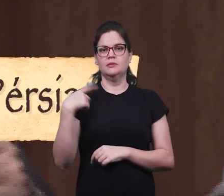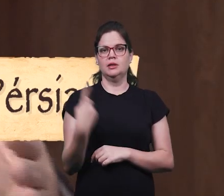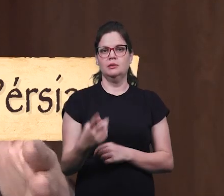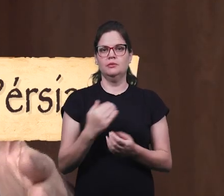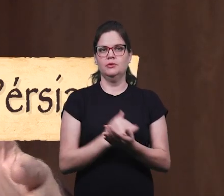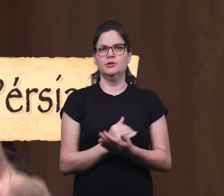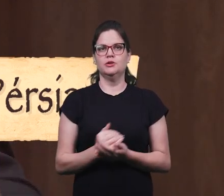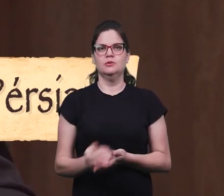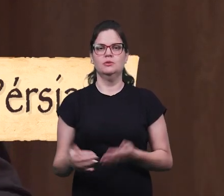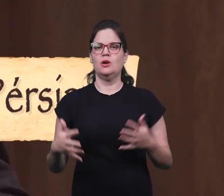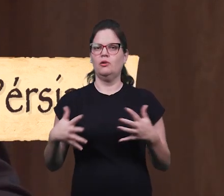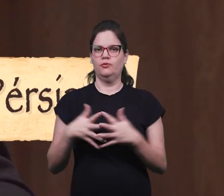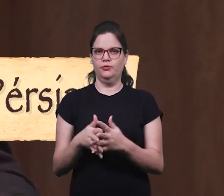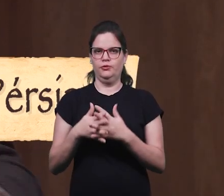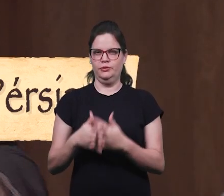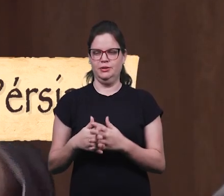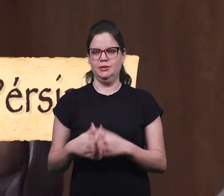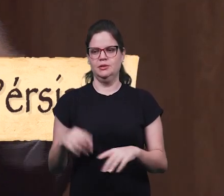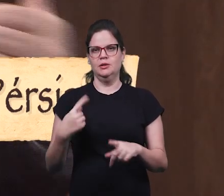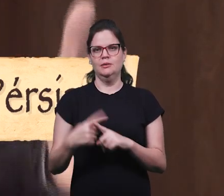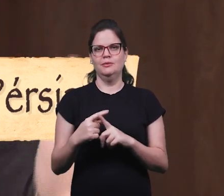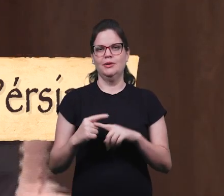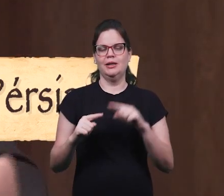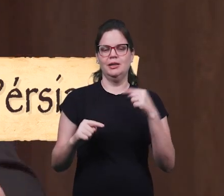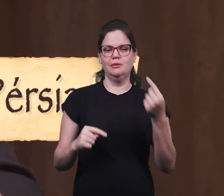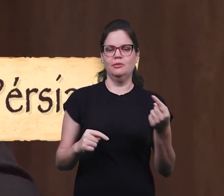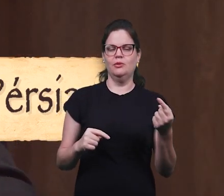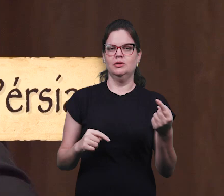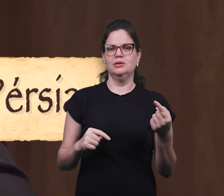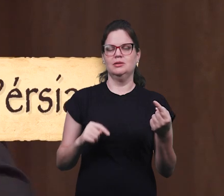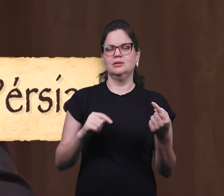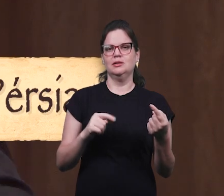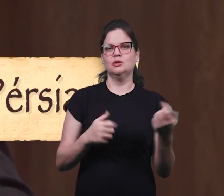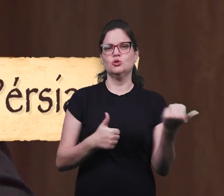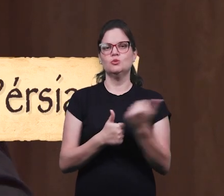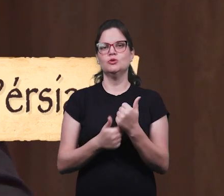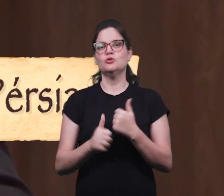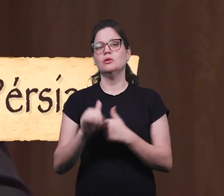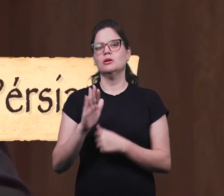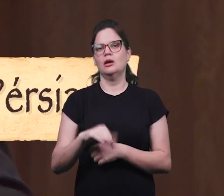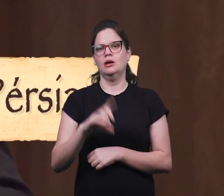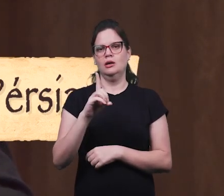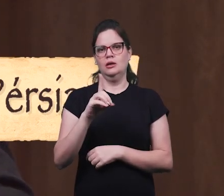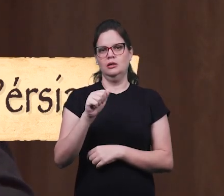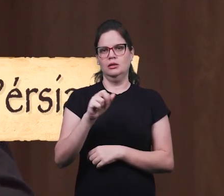começa a confusão, né? Ciro, depois tem Dario I.